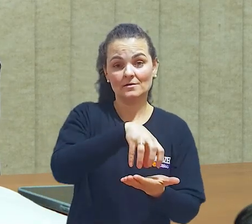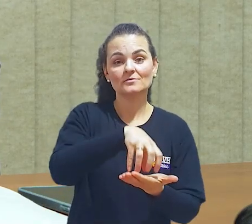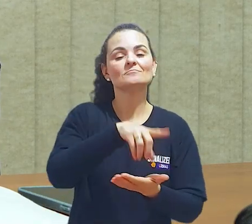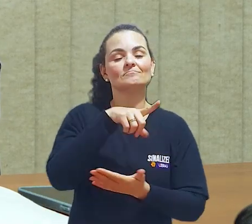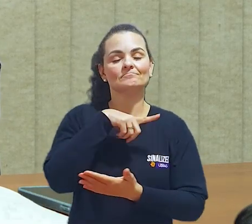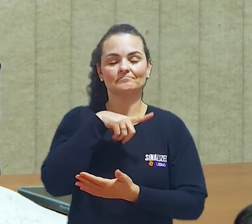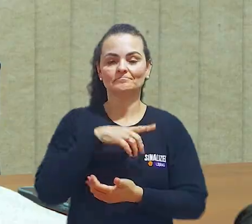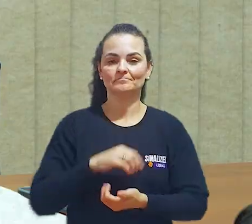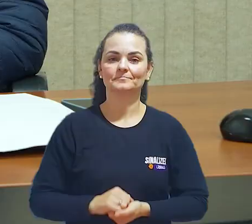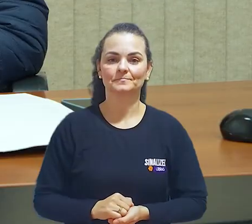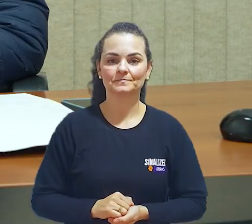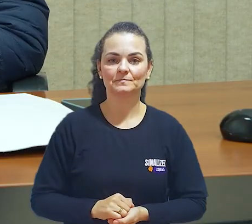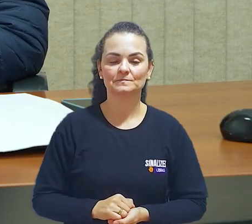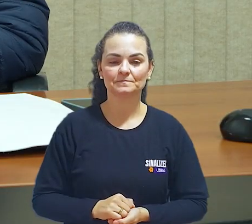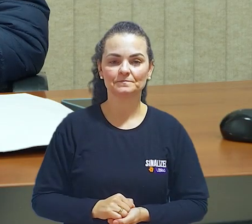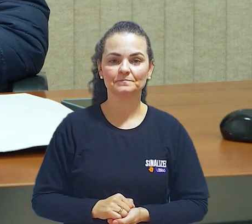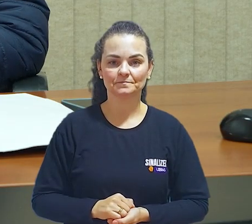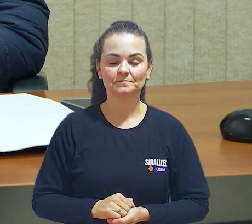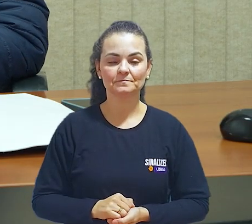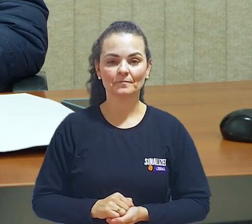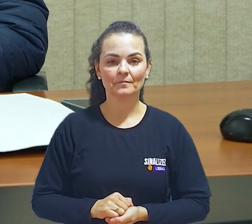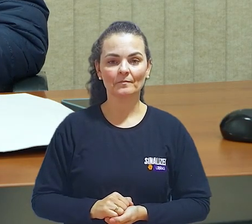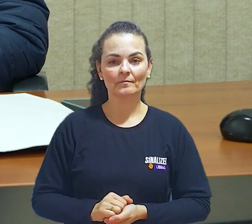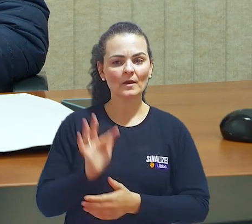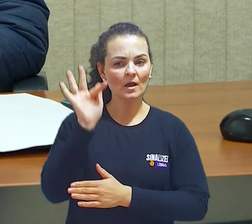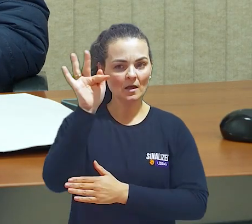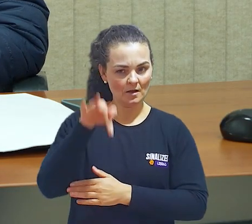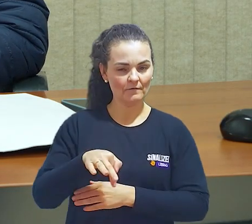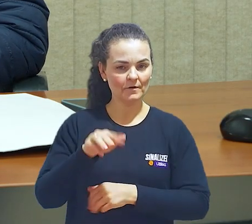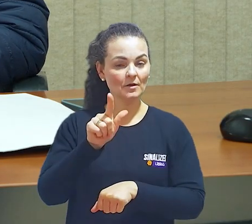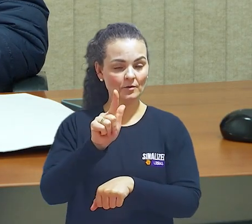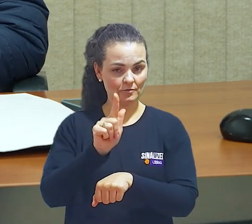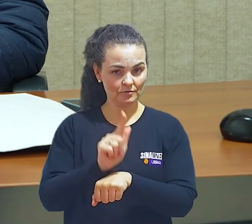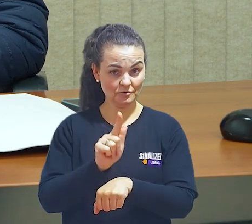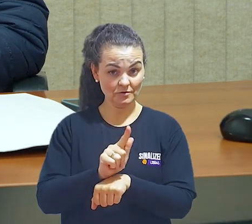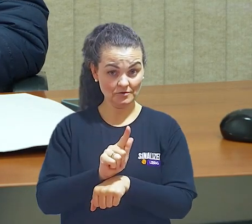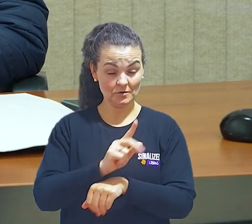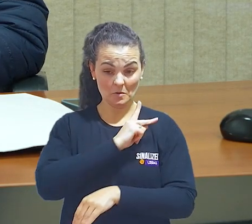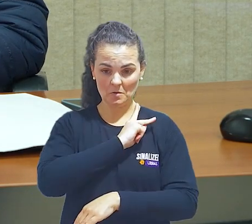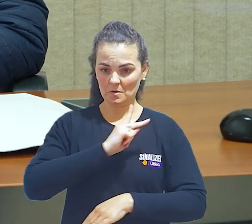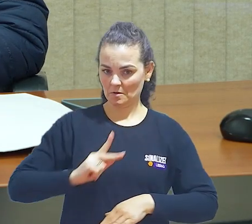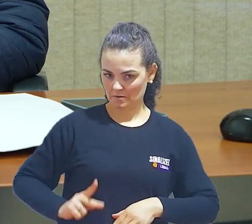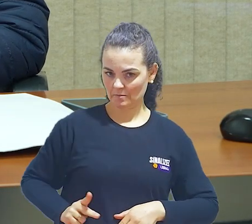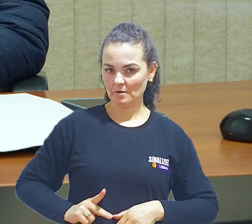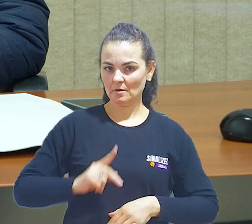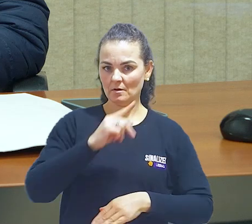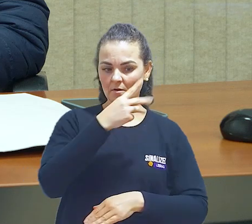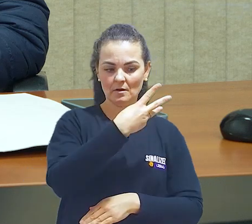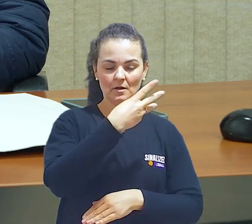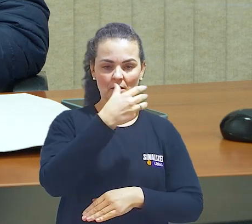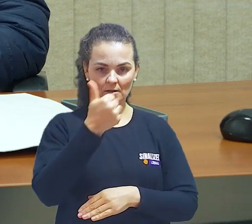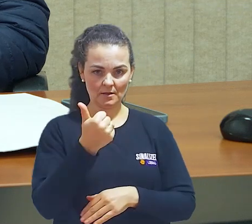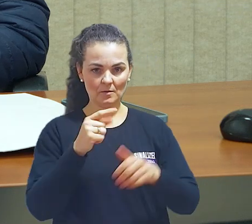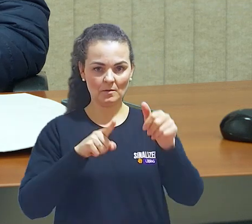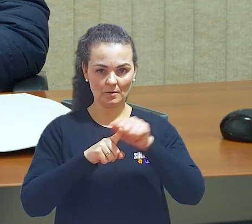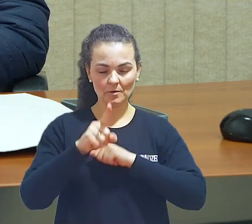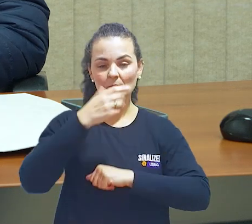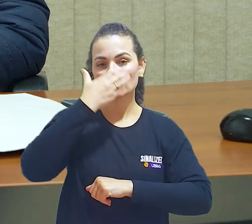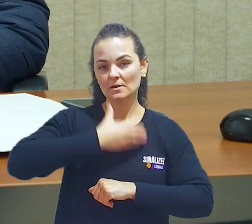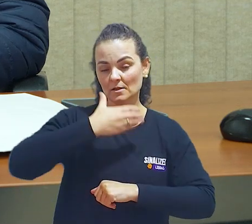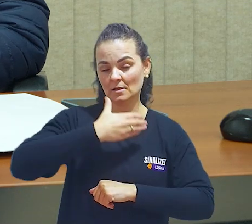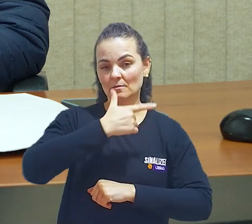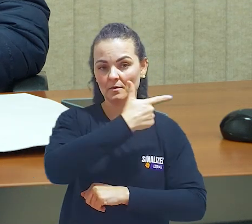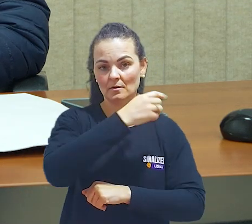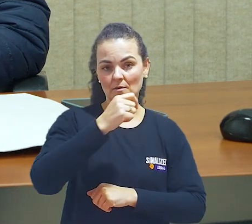temos isso. Ao final da sua gestão como presidente, ou seja, em 31 de dezembro de